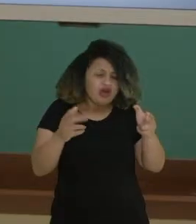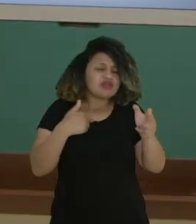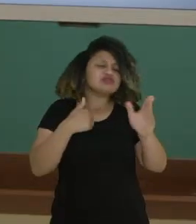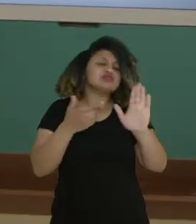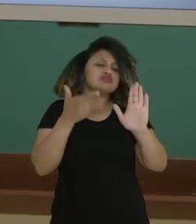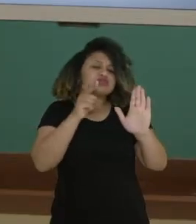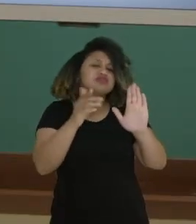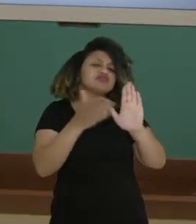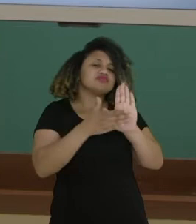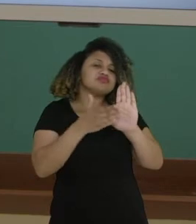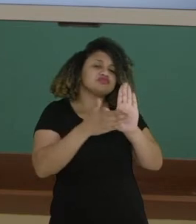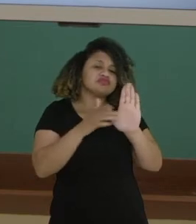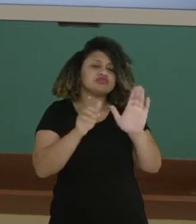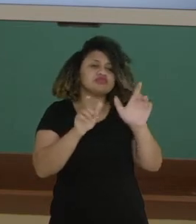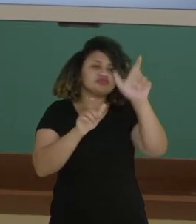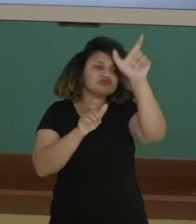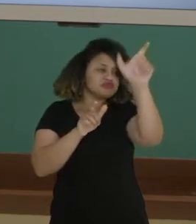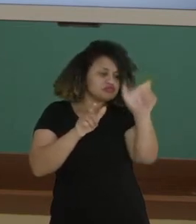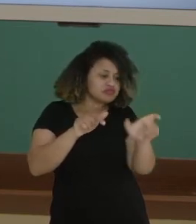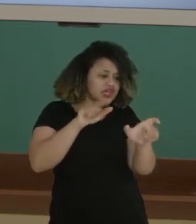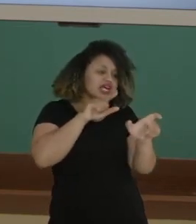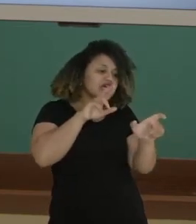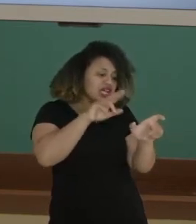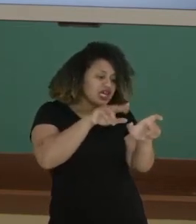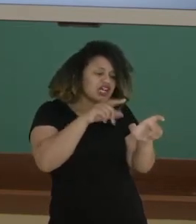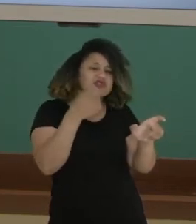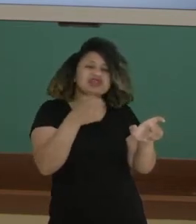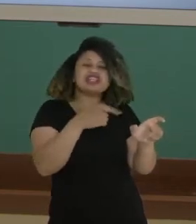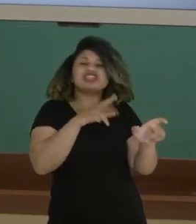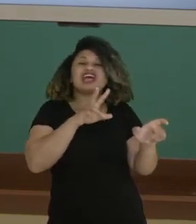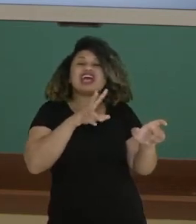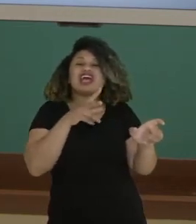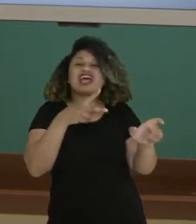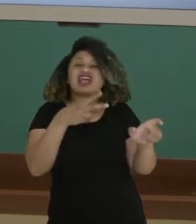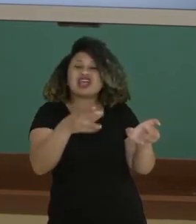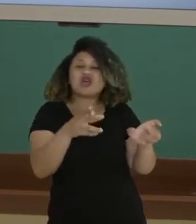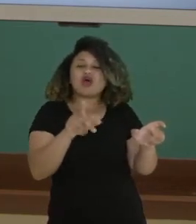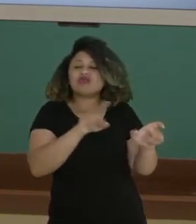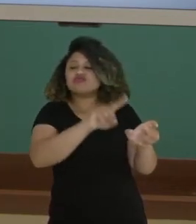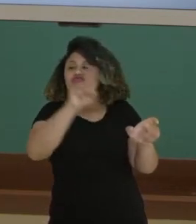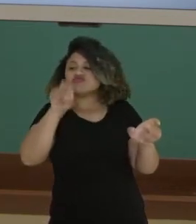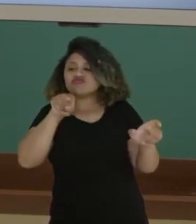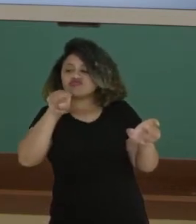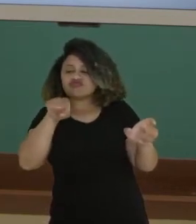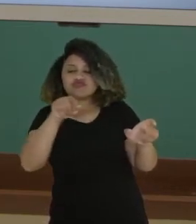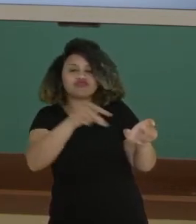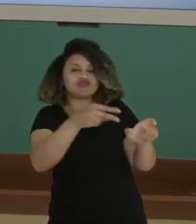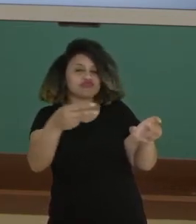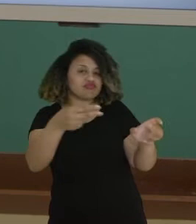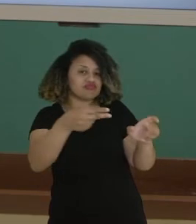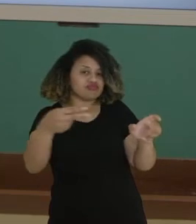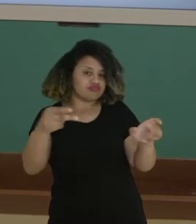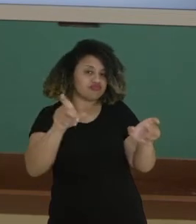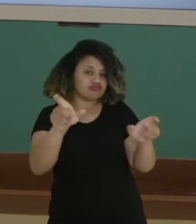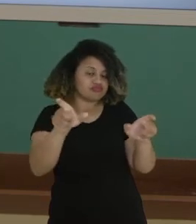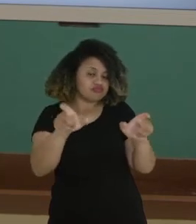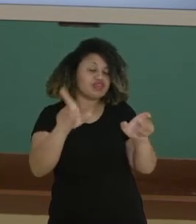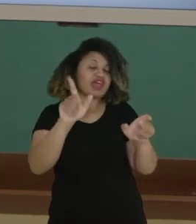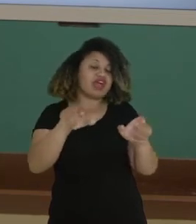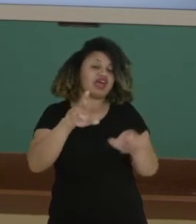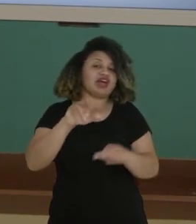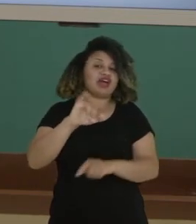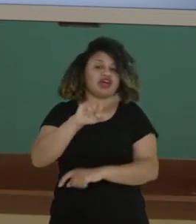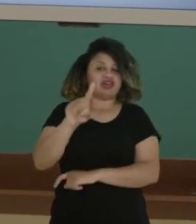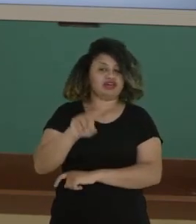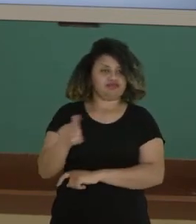o primeiro membro, o que der ali, tem que dar exatamente o que tem no segundo membro, certo? Isso é a raiz de uma